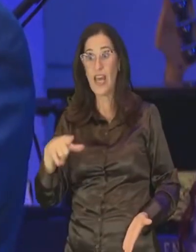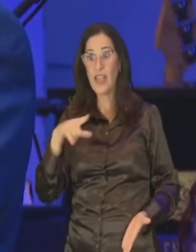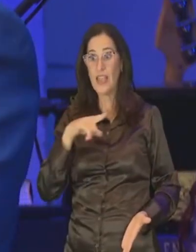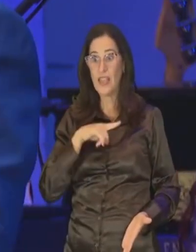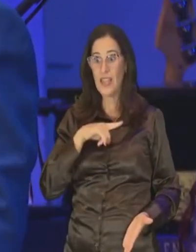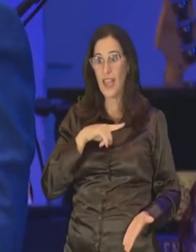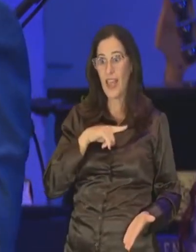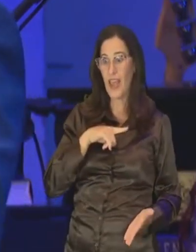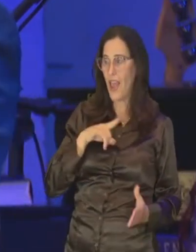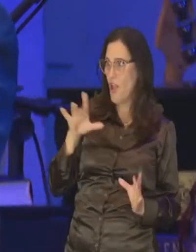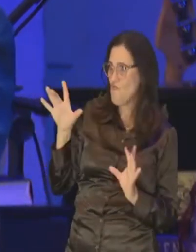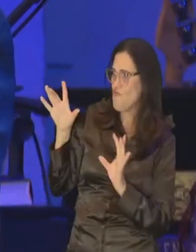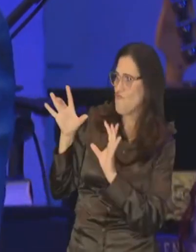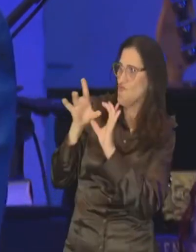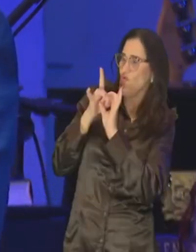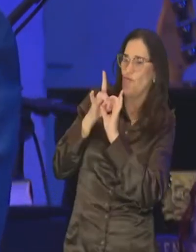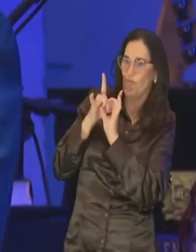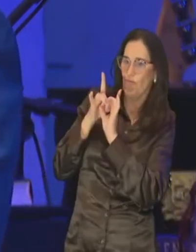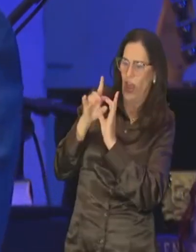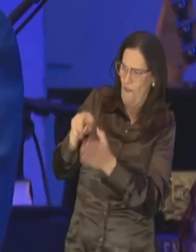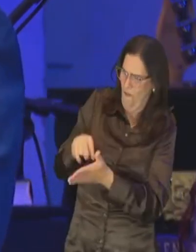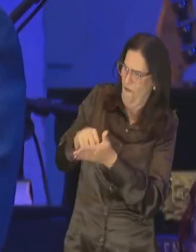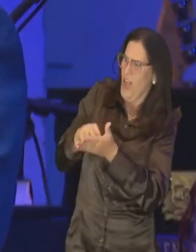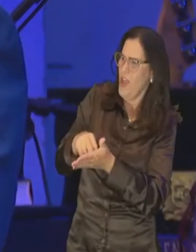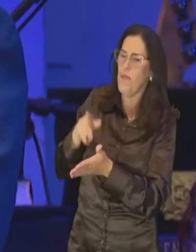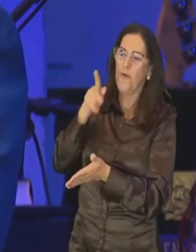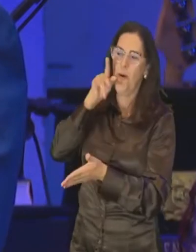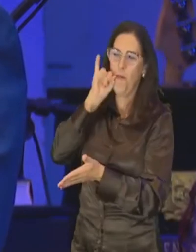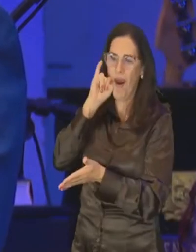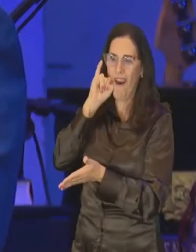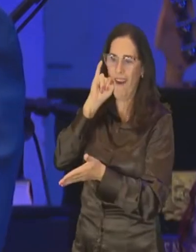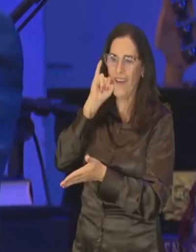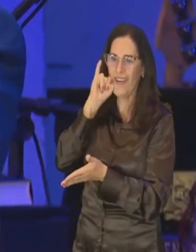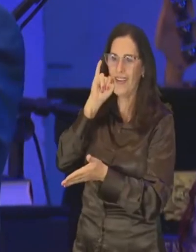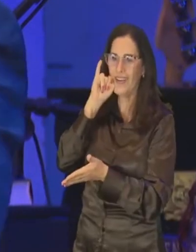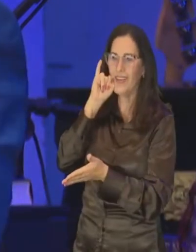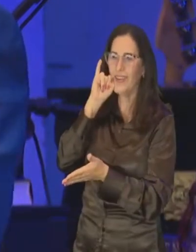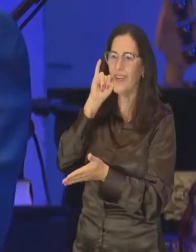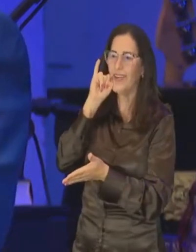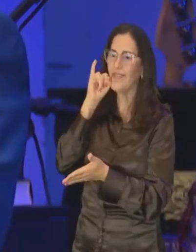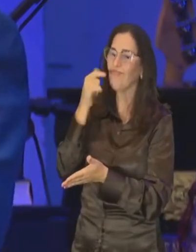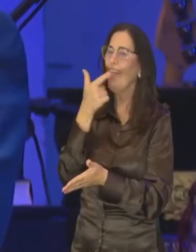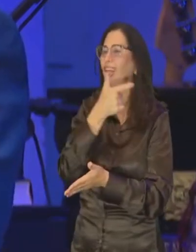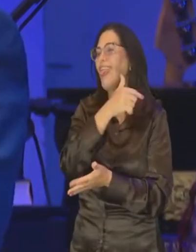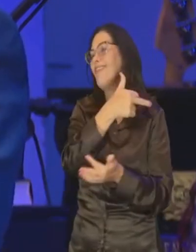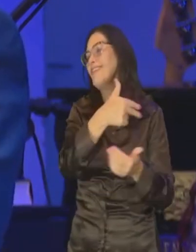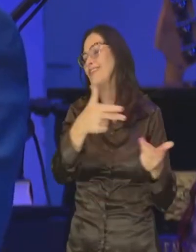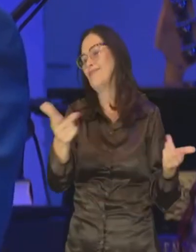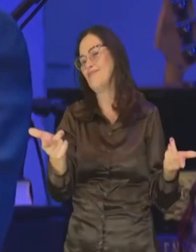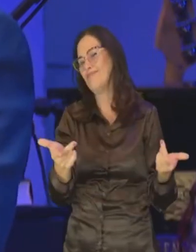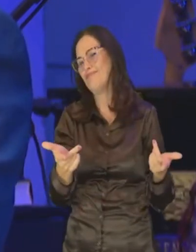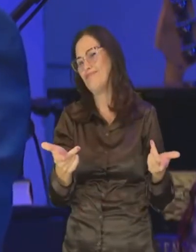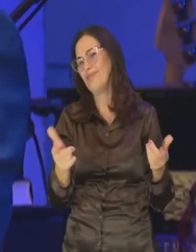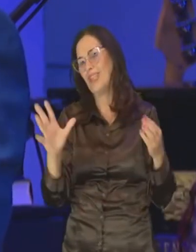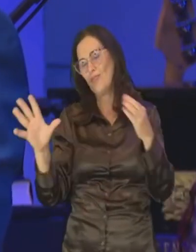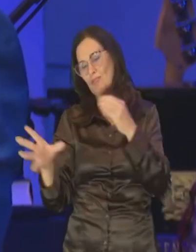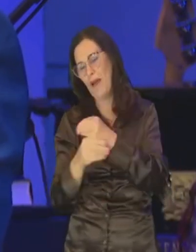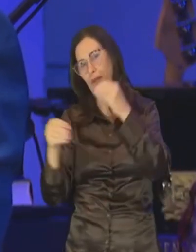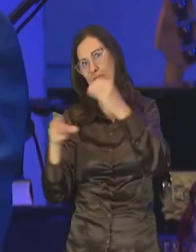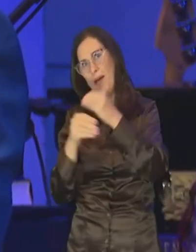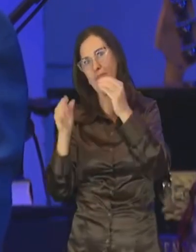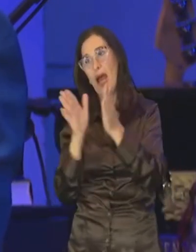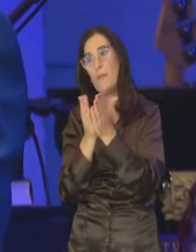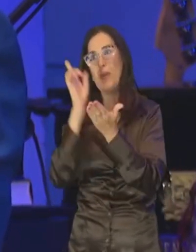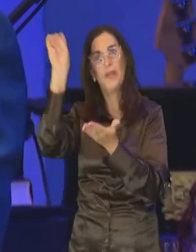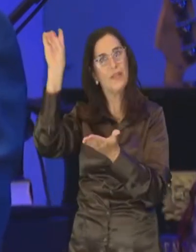ligado com Deus, firme com o Pai, todas as outras coisas vão ser acrescentadas, diz a palavra.